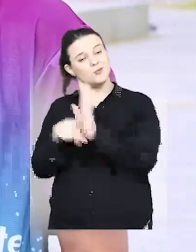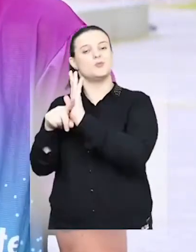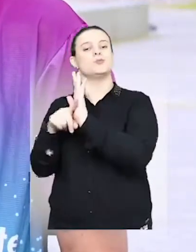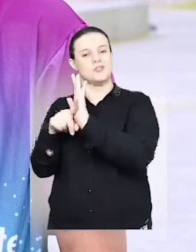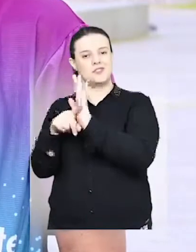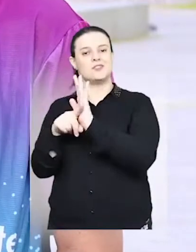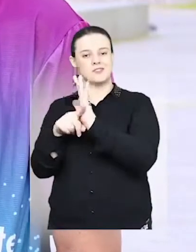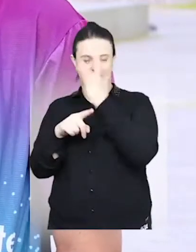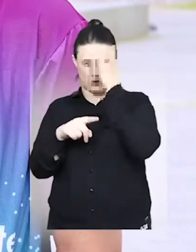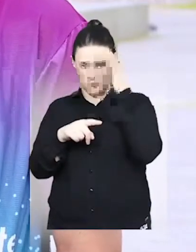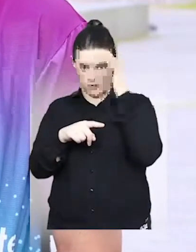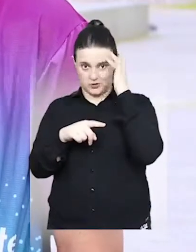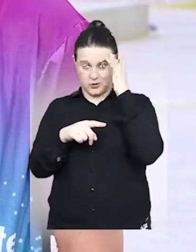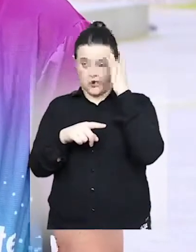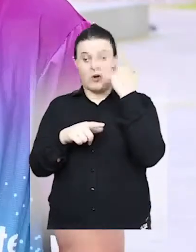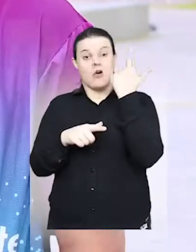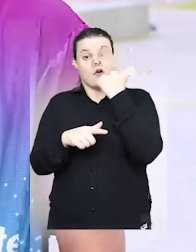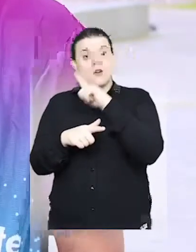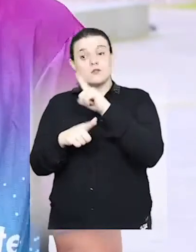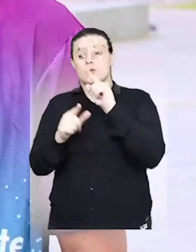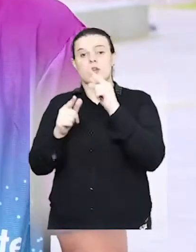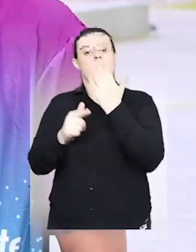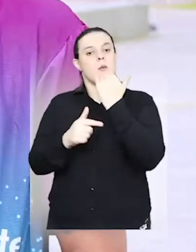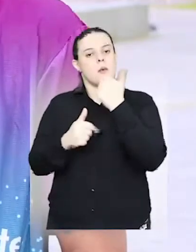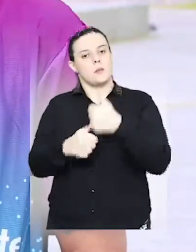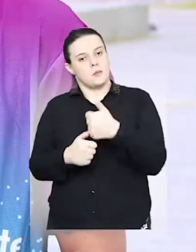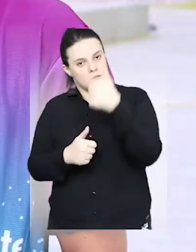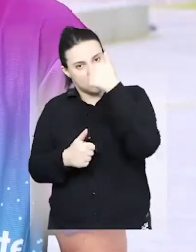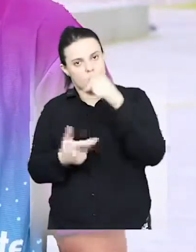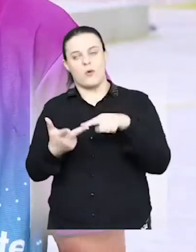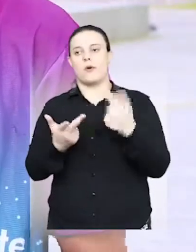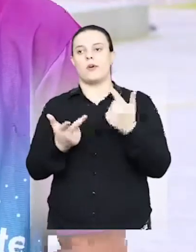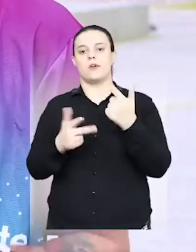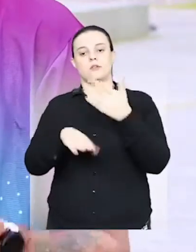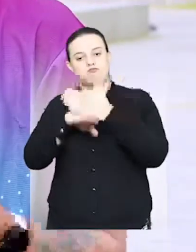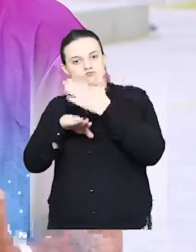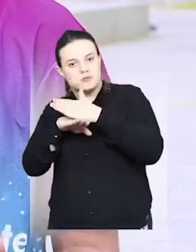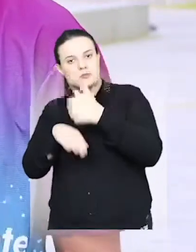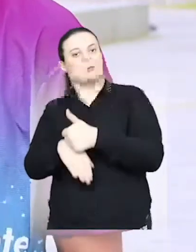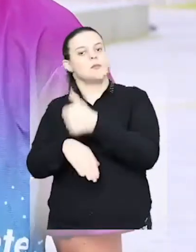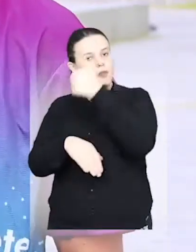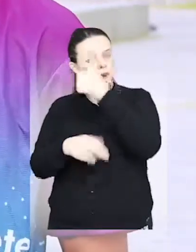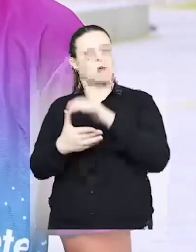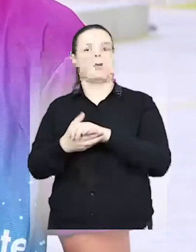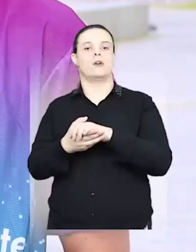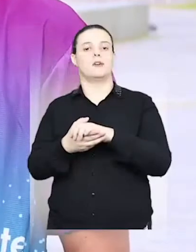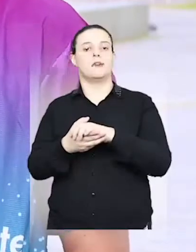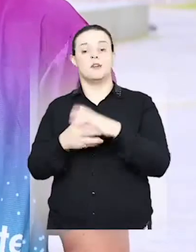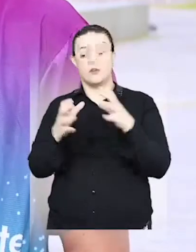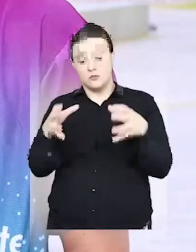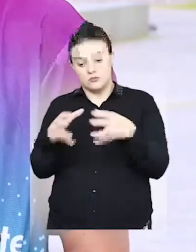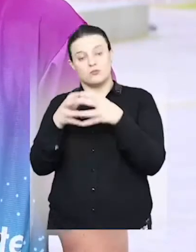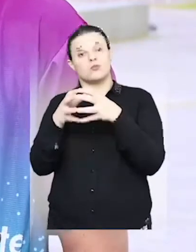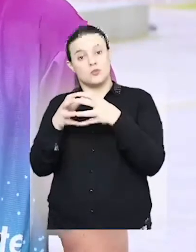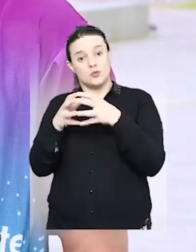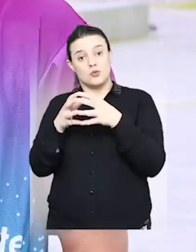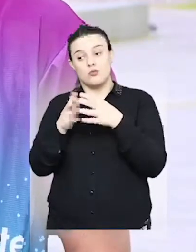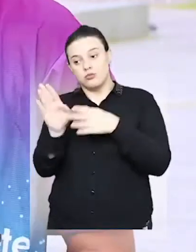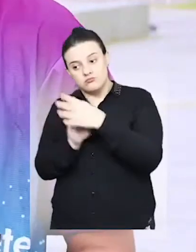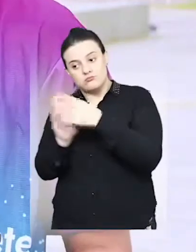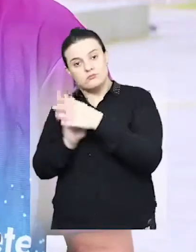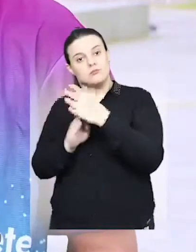dar essa condição de você poder ter uma alimentação melhor, treinamento melhor, uma equipe